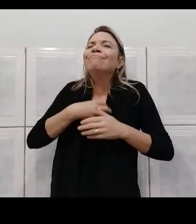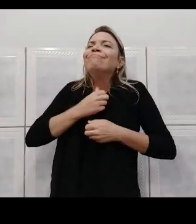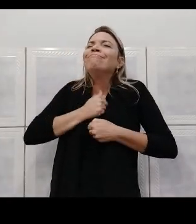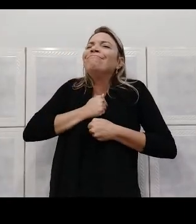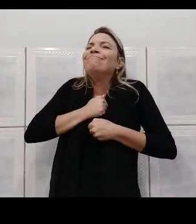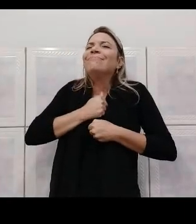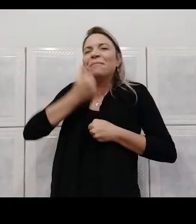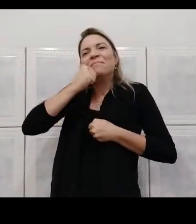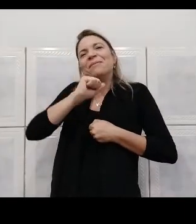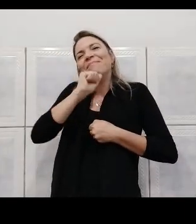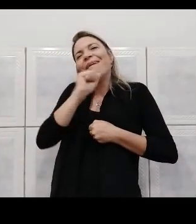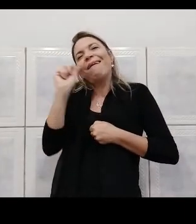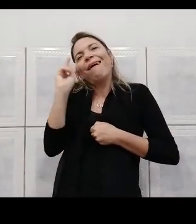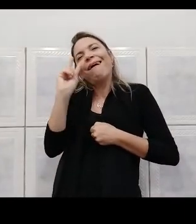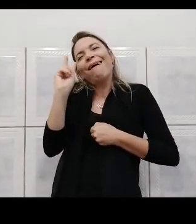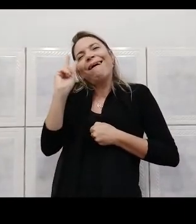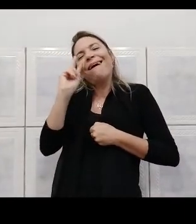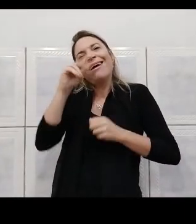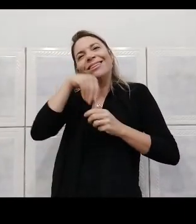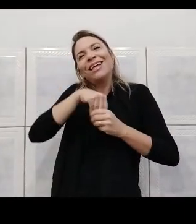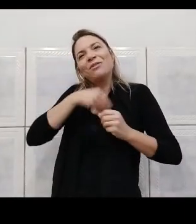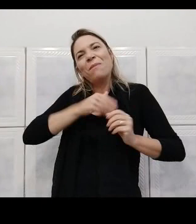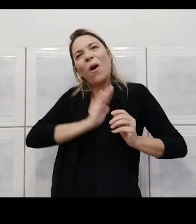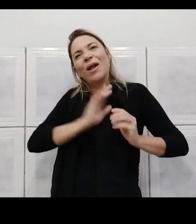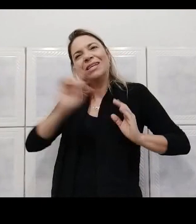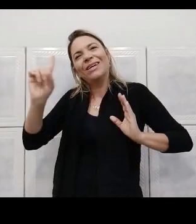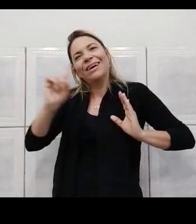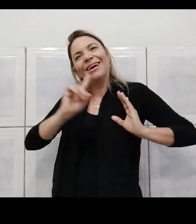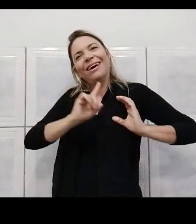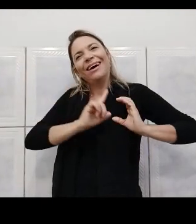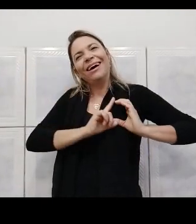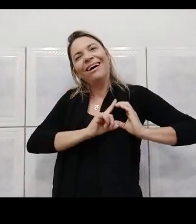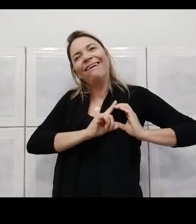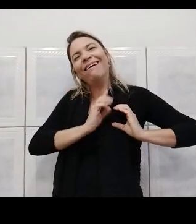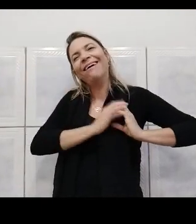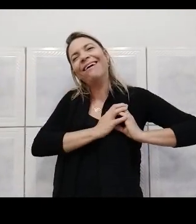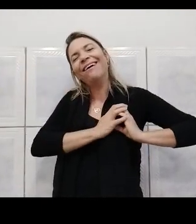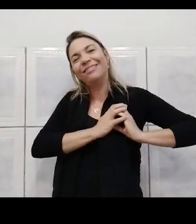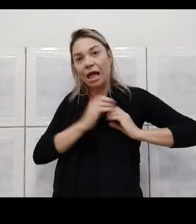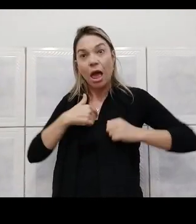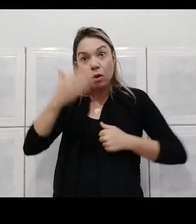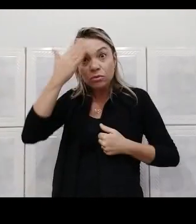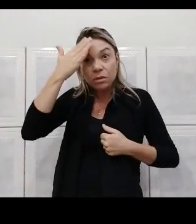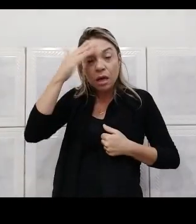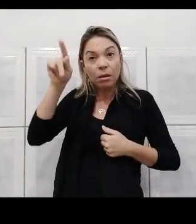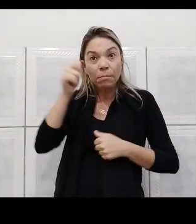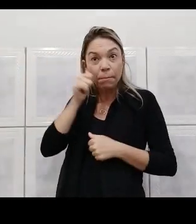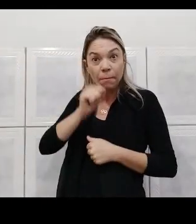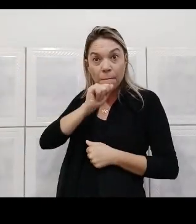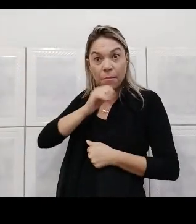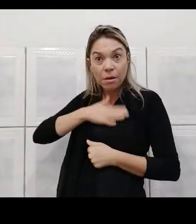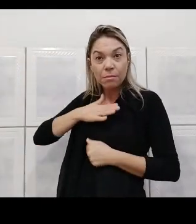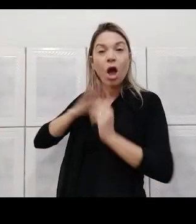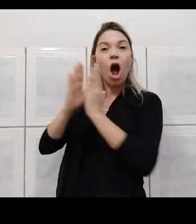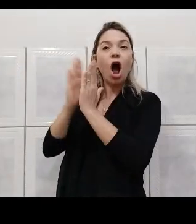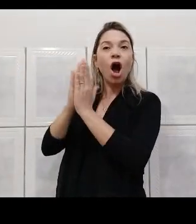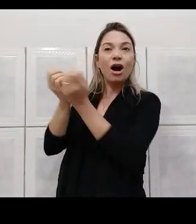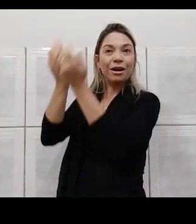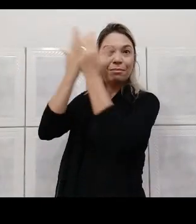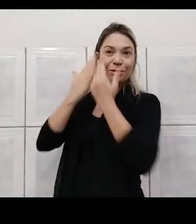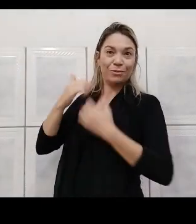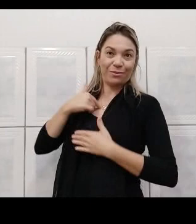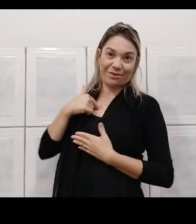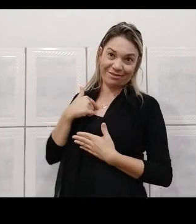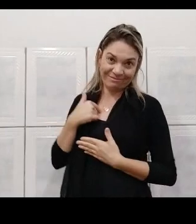coração. Nesse momento eu sei que ela ora por mim. Nesse momento eu sei de quem sou filho